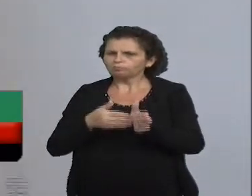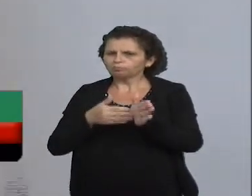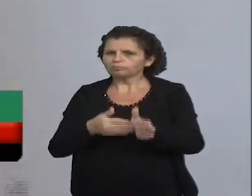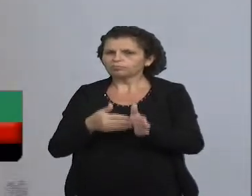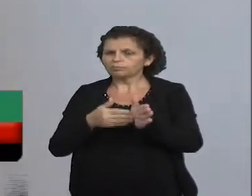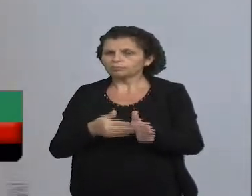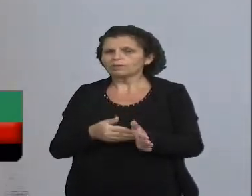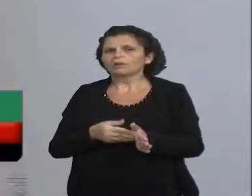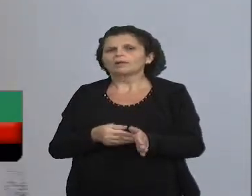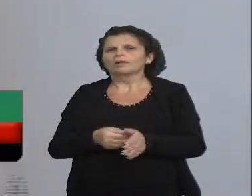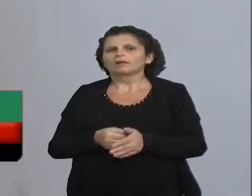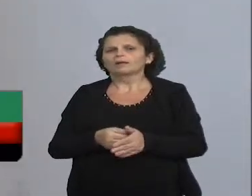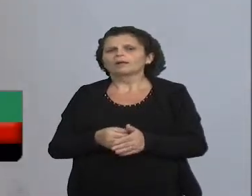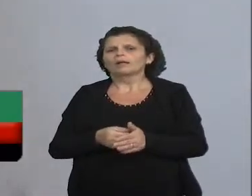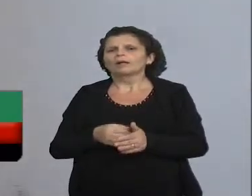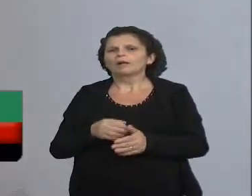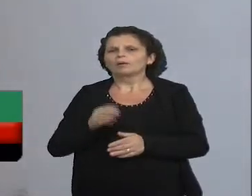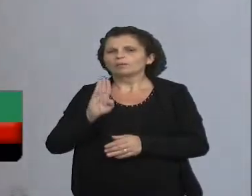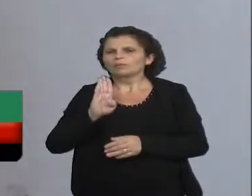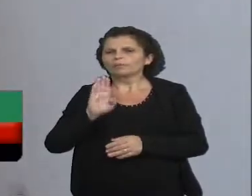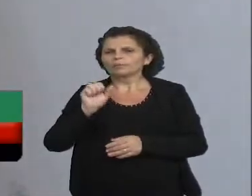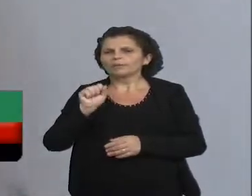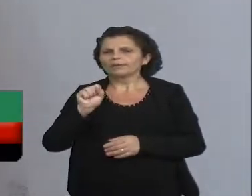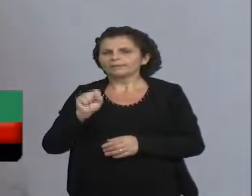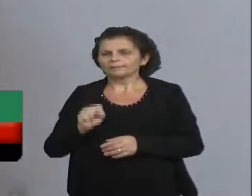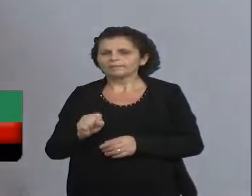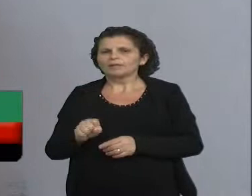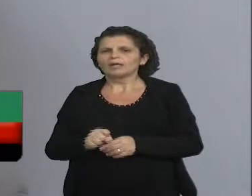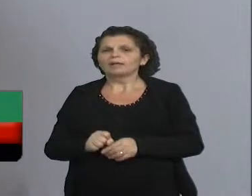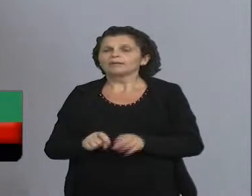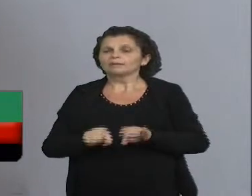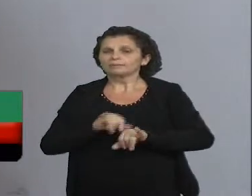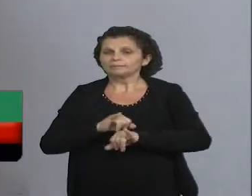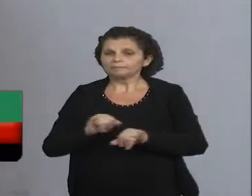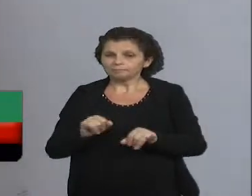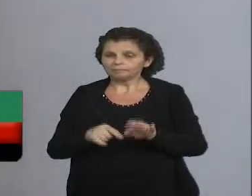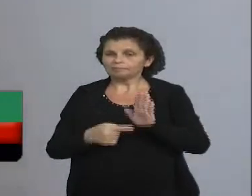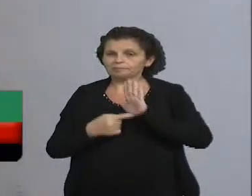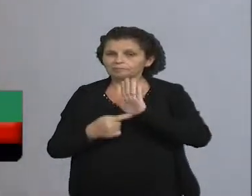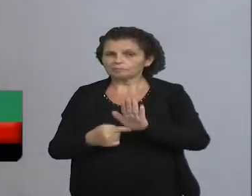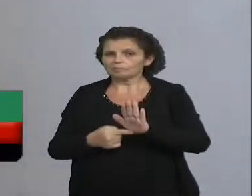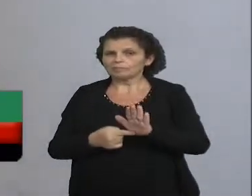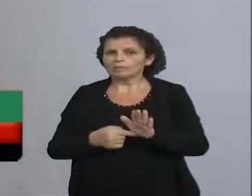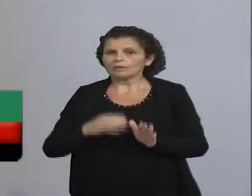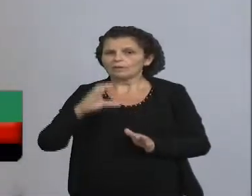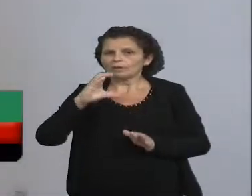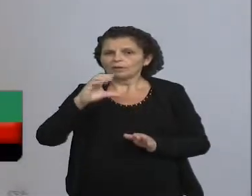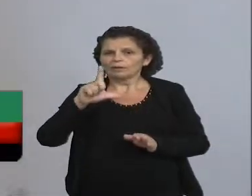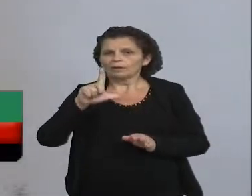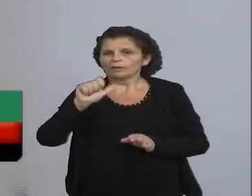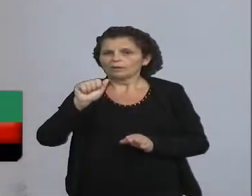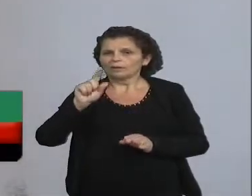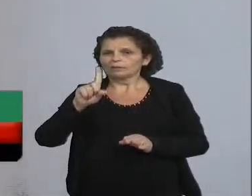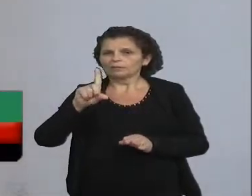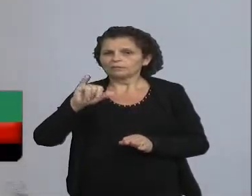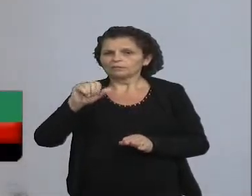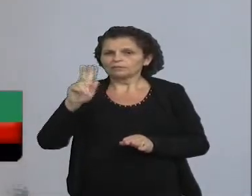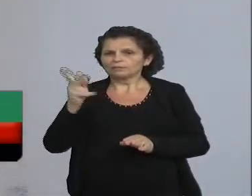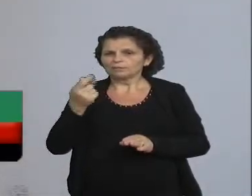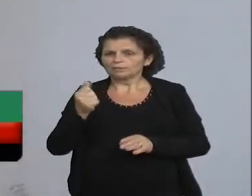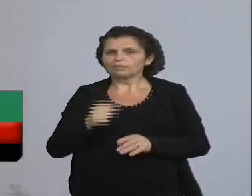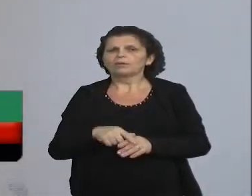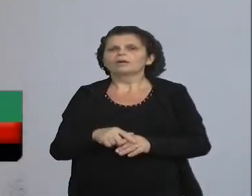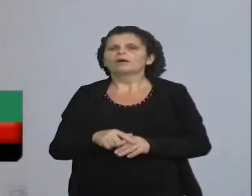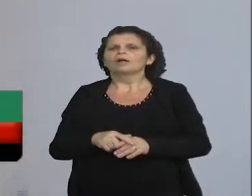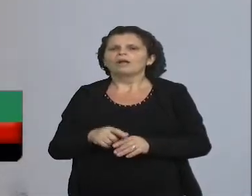ali no PS, Jardim Pestana. Aproveito também para mencionar a Claudinha, que está ali no PS do Jardim